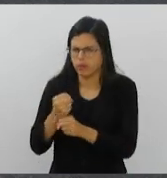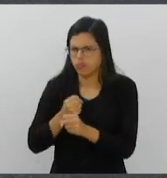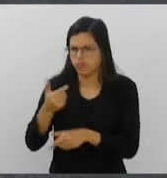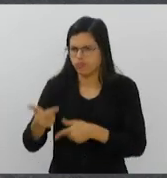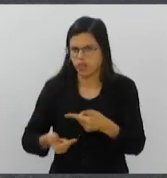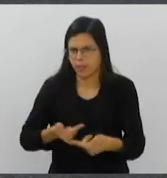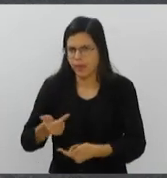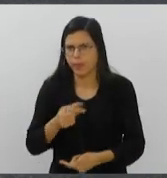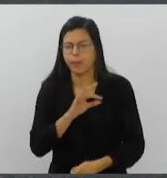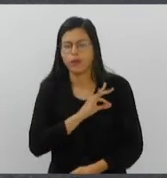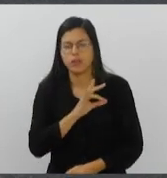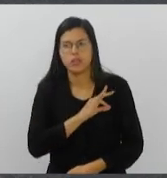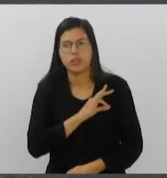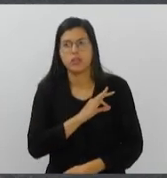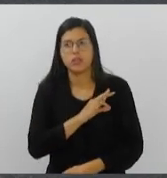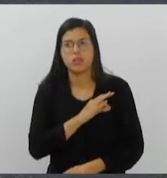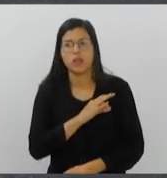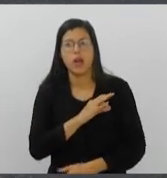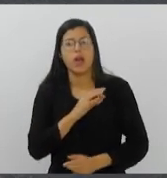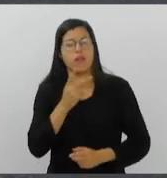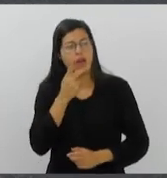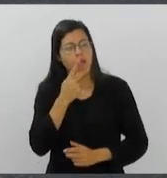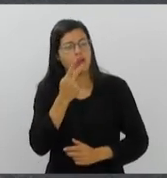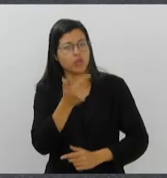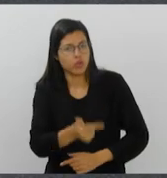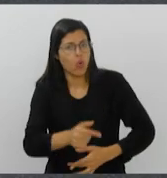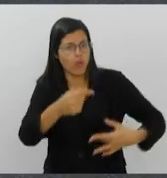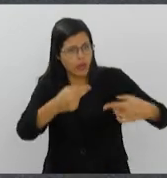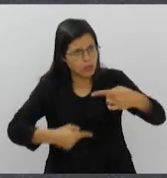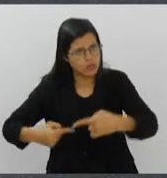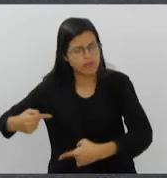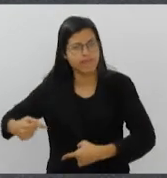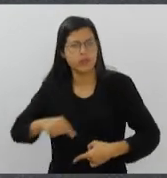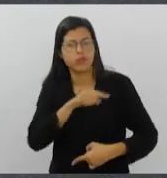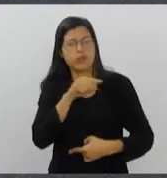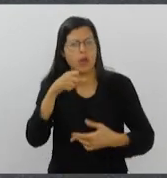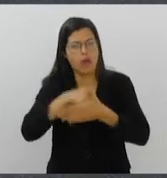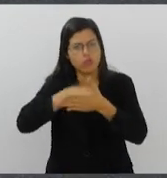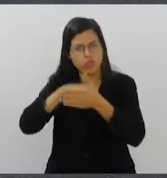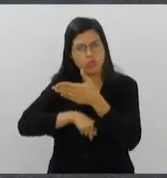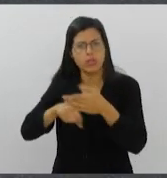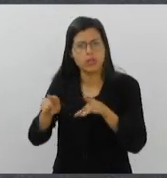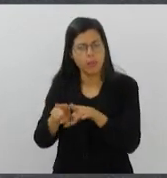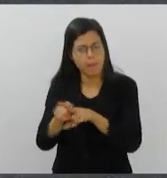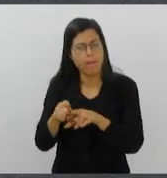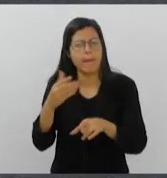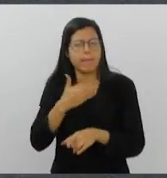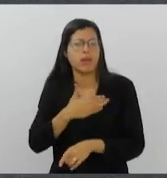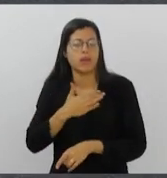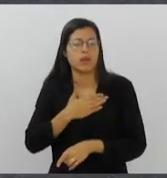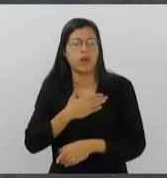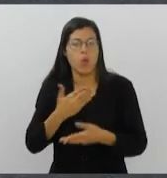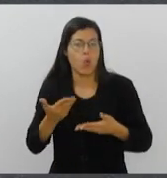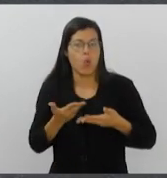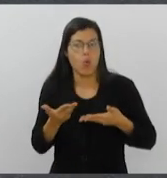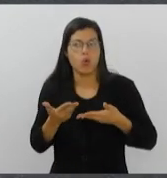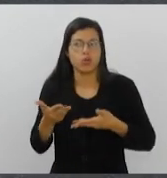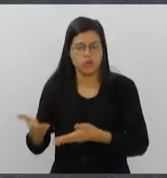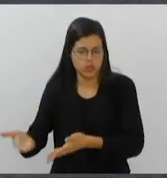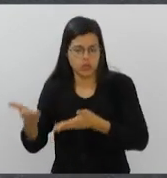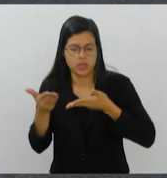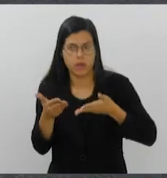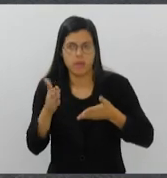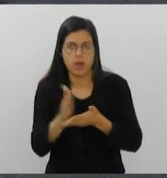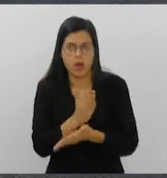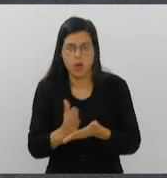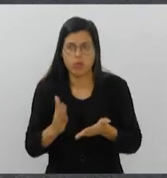Quero, mais uma vez, mencionar que a briga de vocês é a minha briga também, e já hoje recebi alguns de vocês em meu